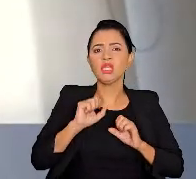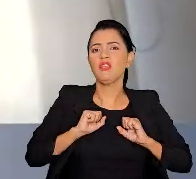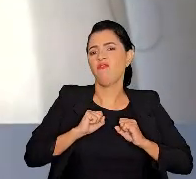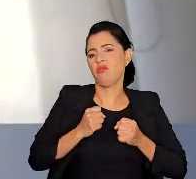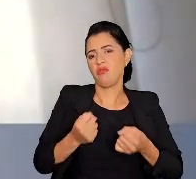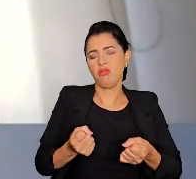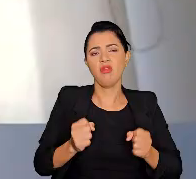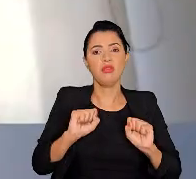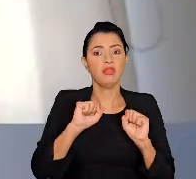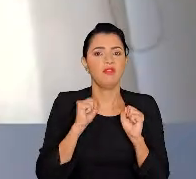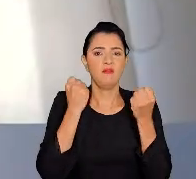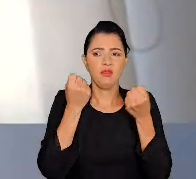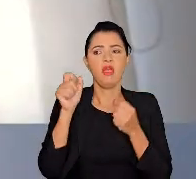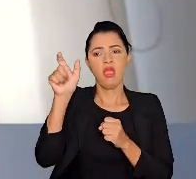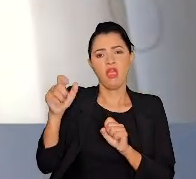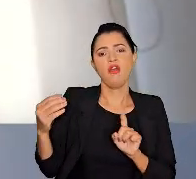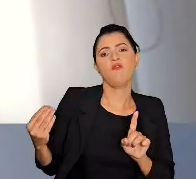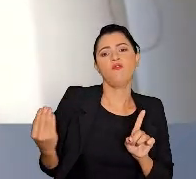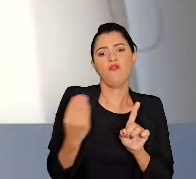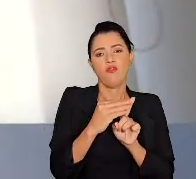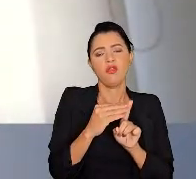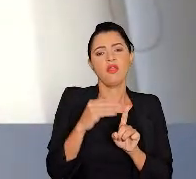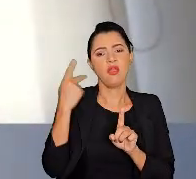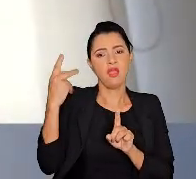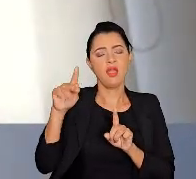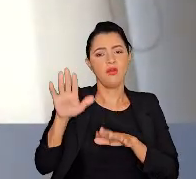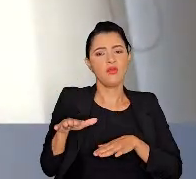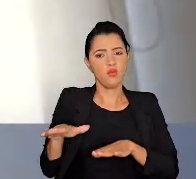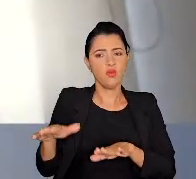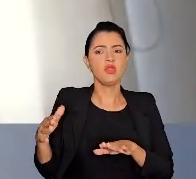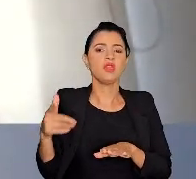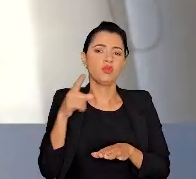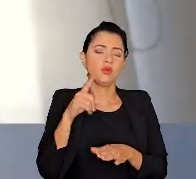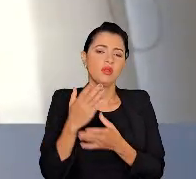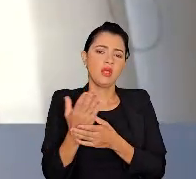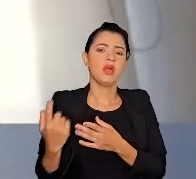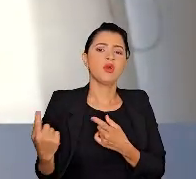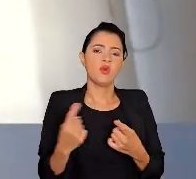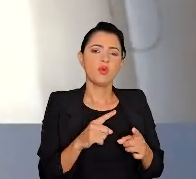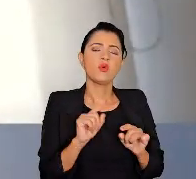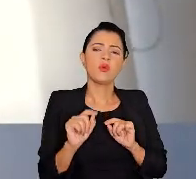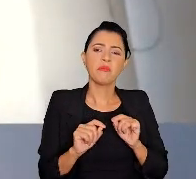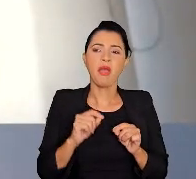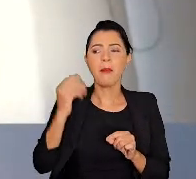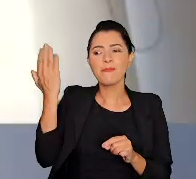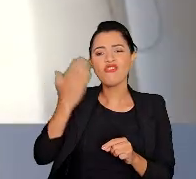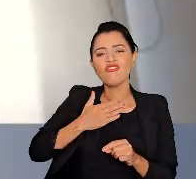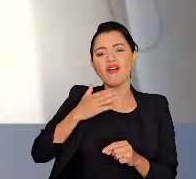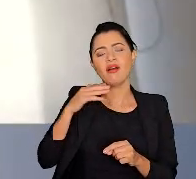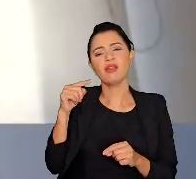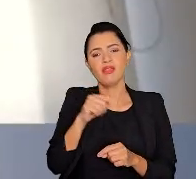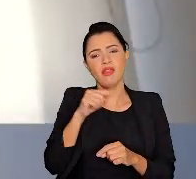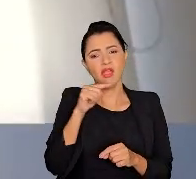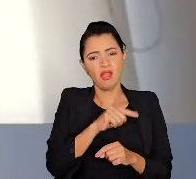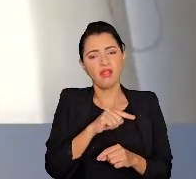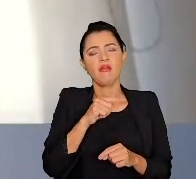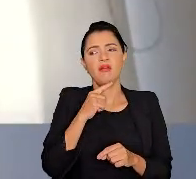foi ré numa ação movida pelo revisionista David Irving para provar que ela tinha